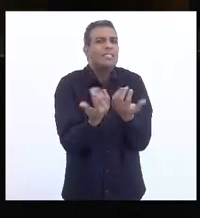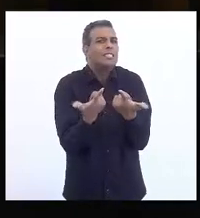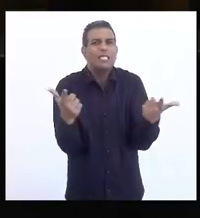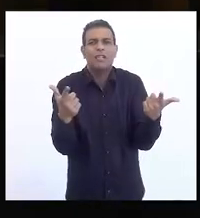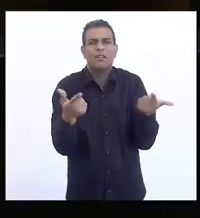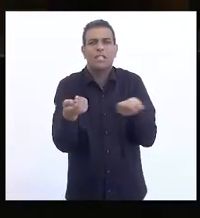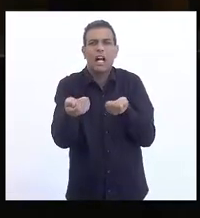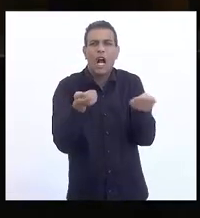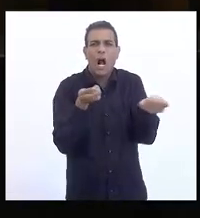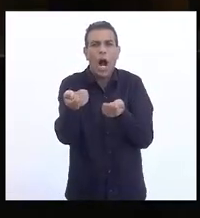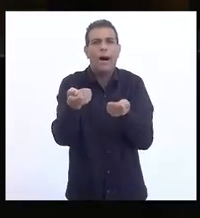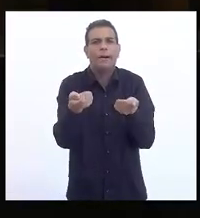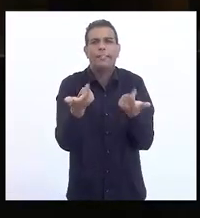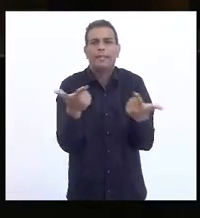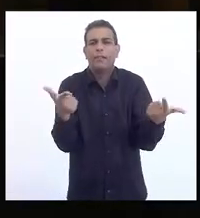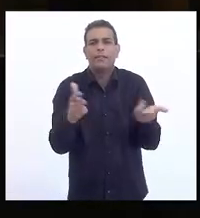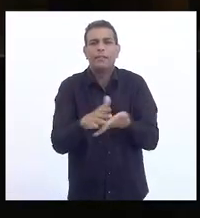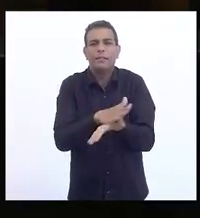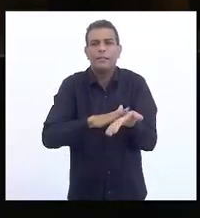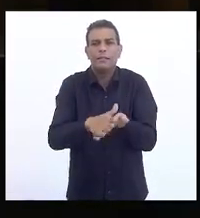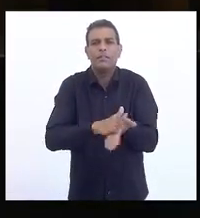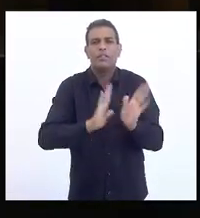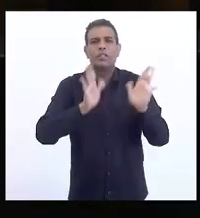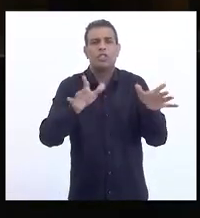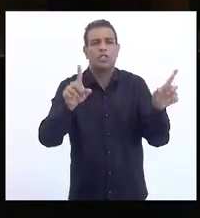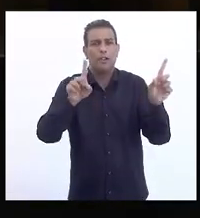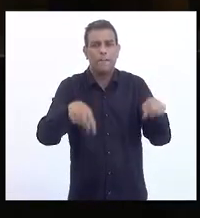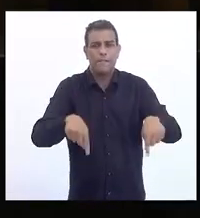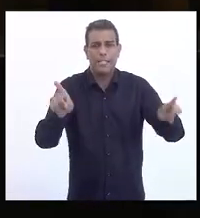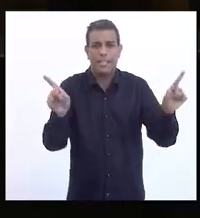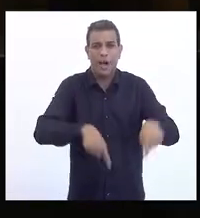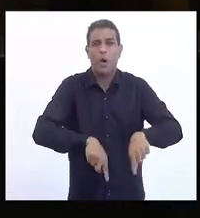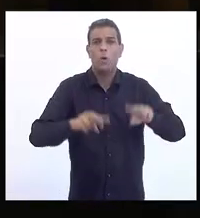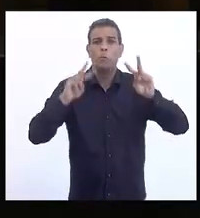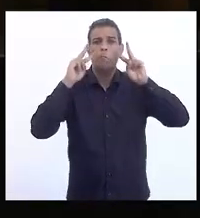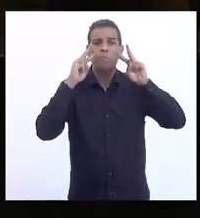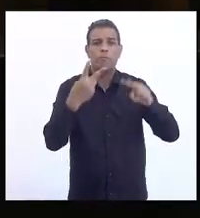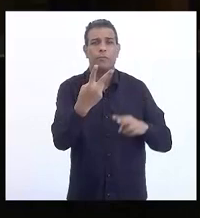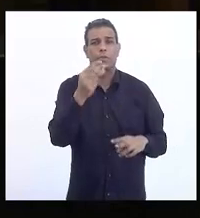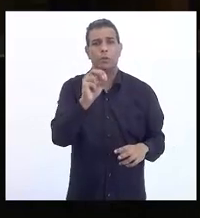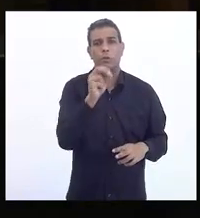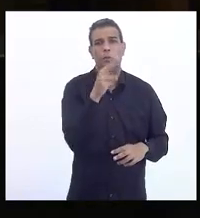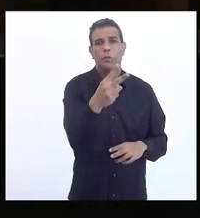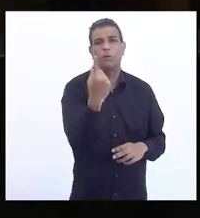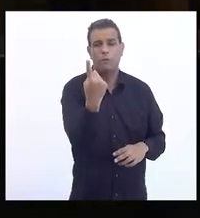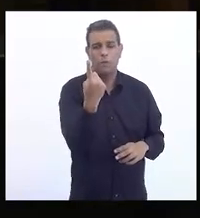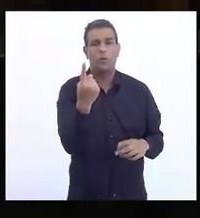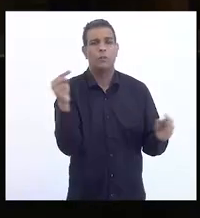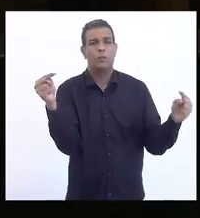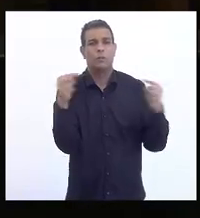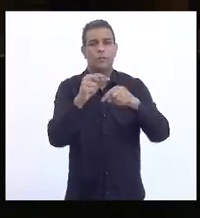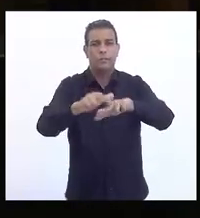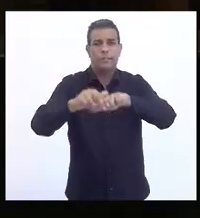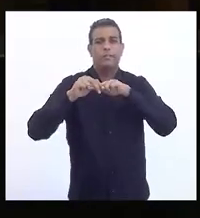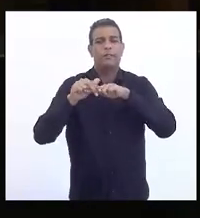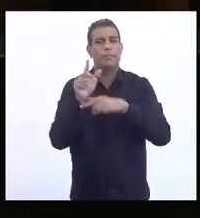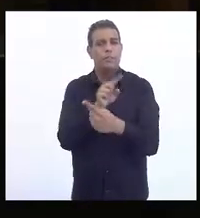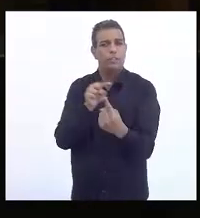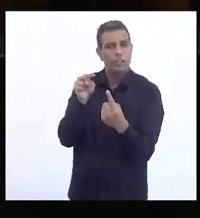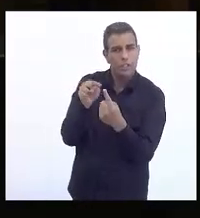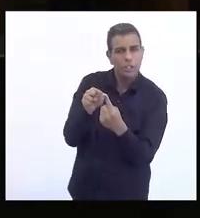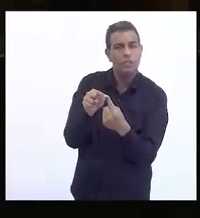sua regularidade colocada, já se encerra agora, no final de 2021? E por esse